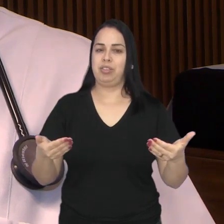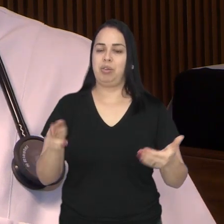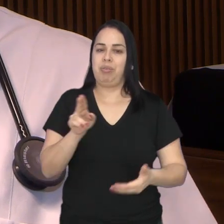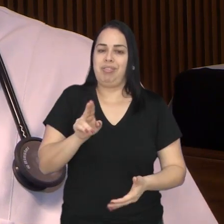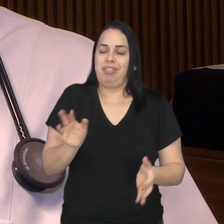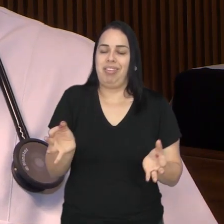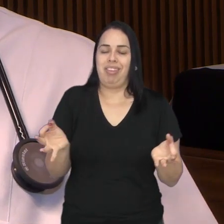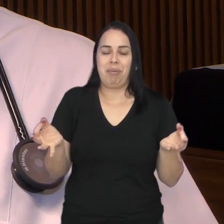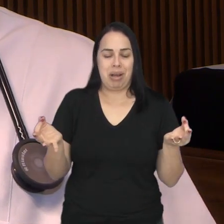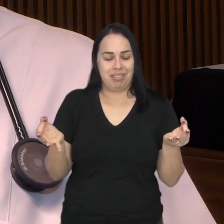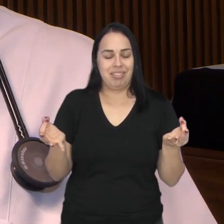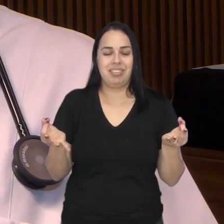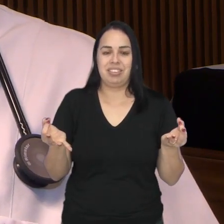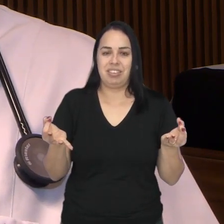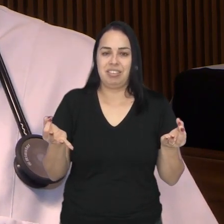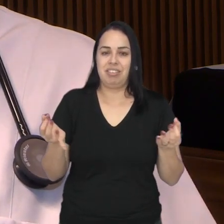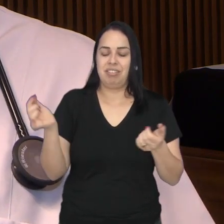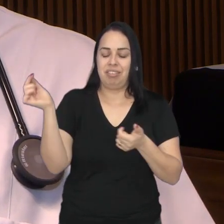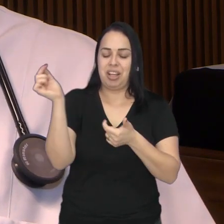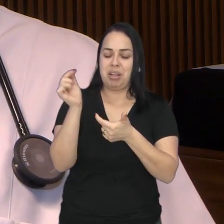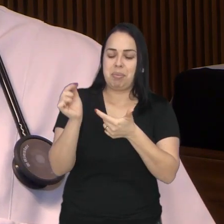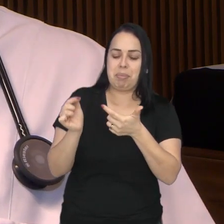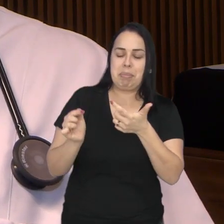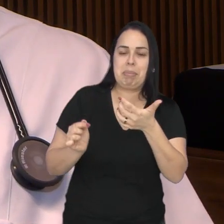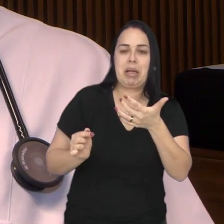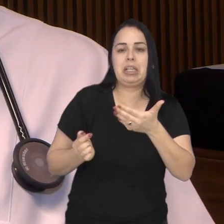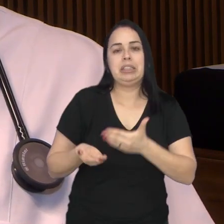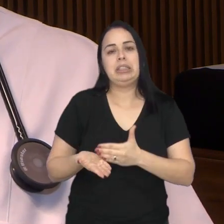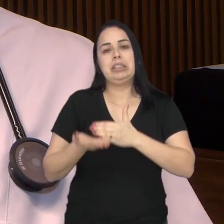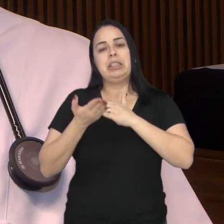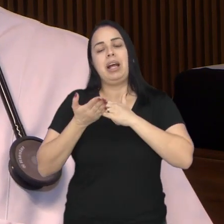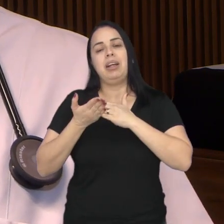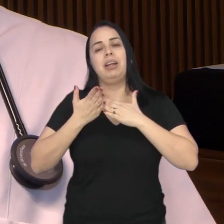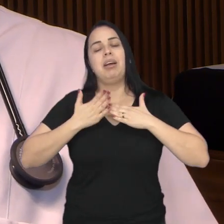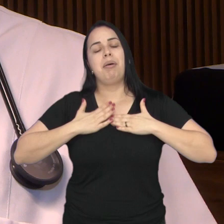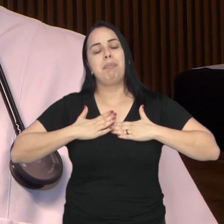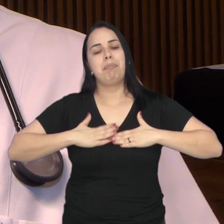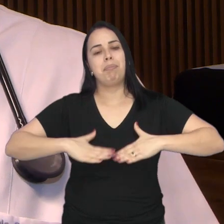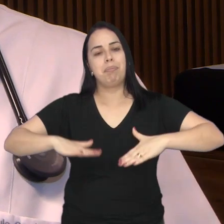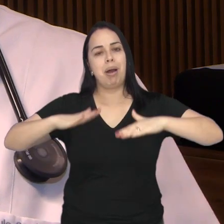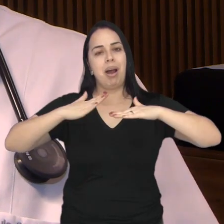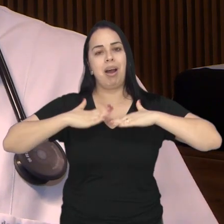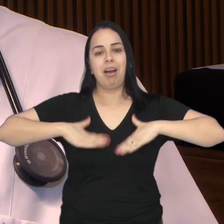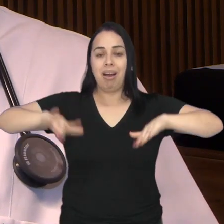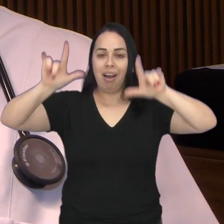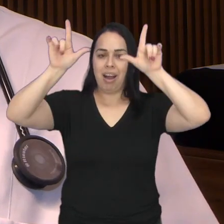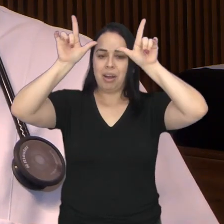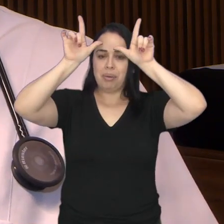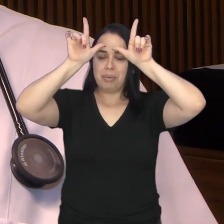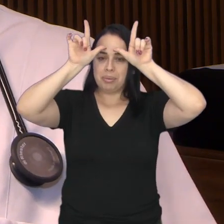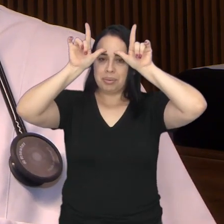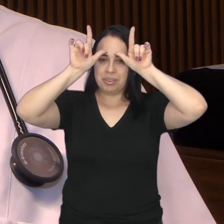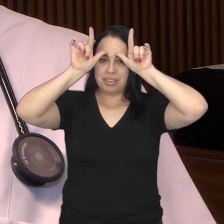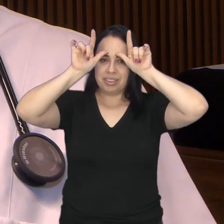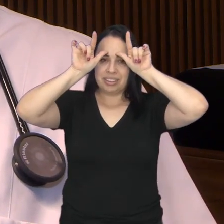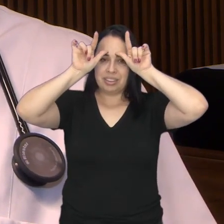a meditação, o mindfulness, todas essas técnicas que nos traz um